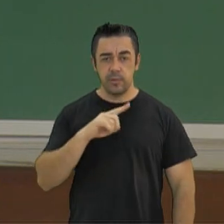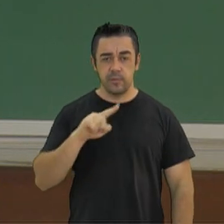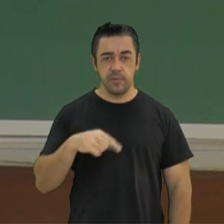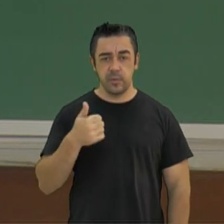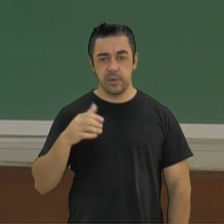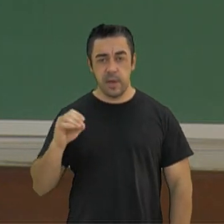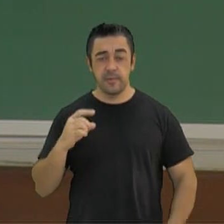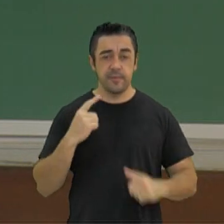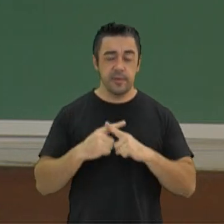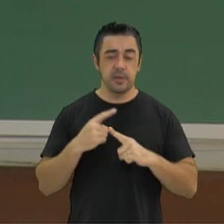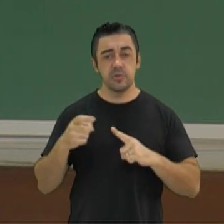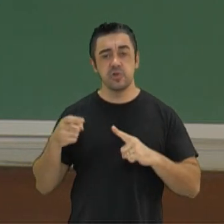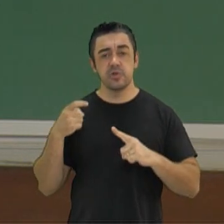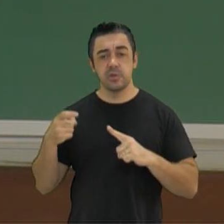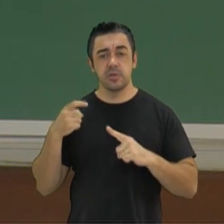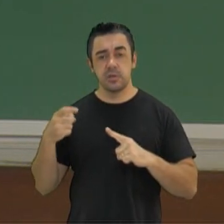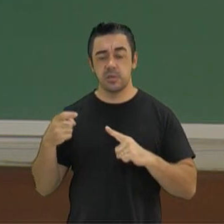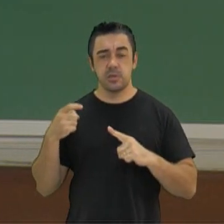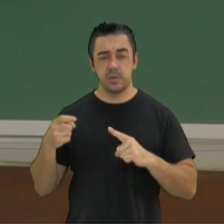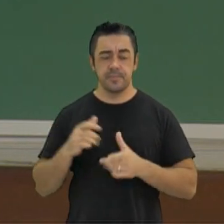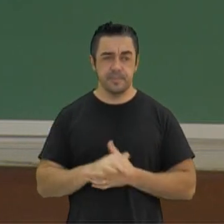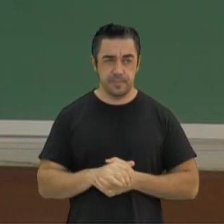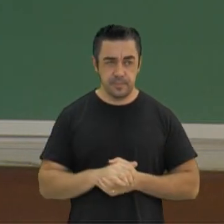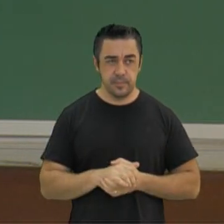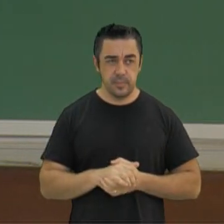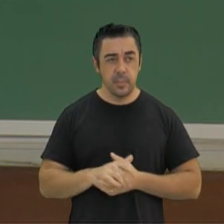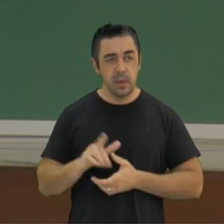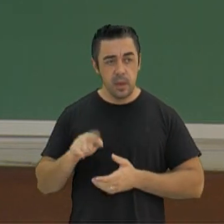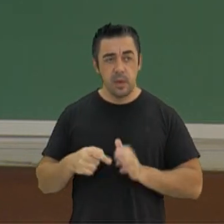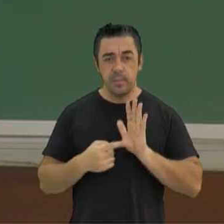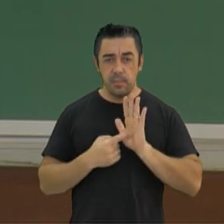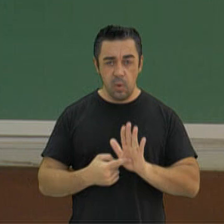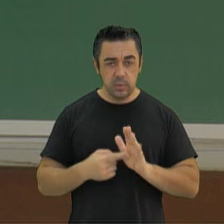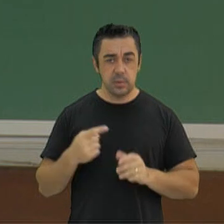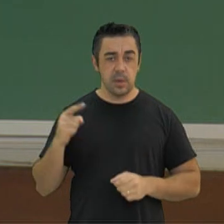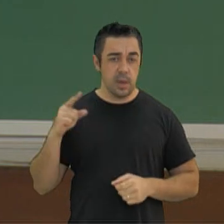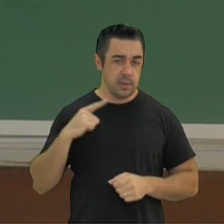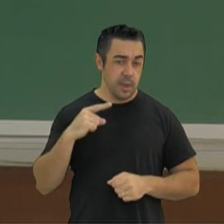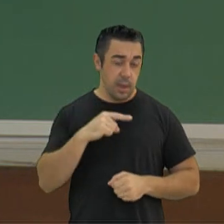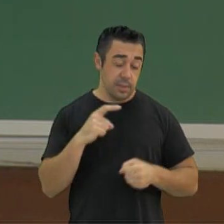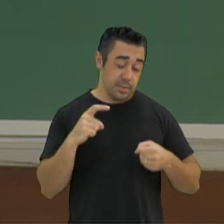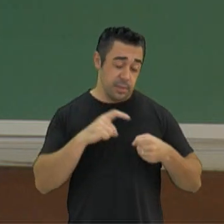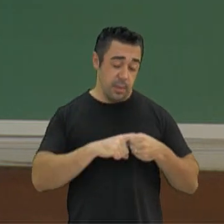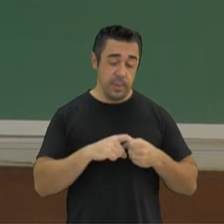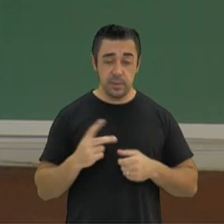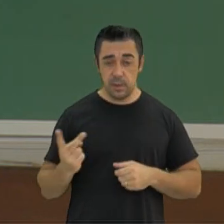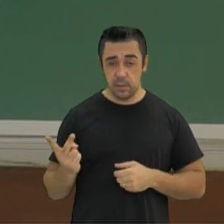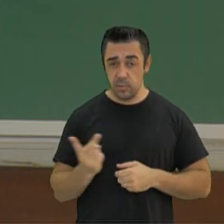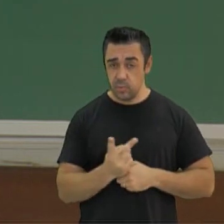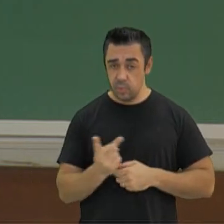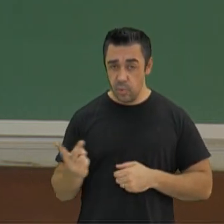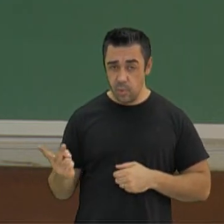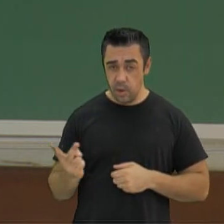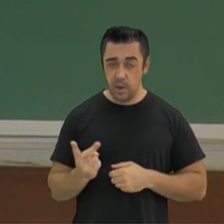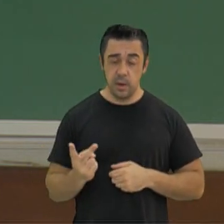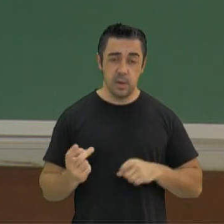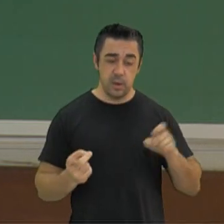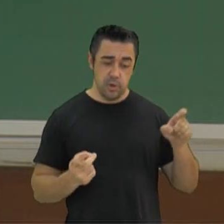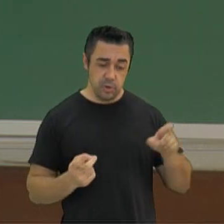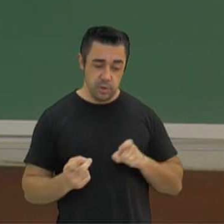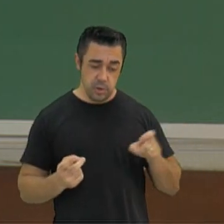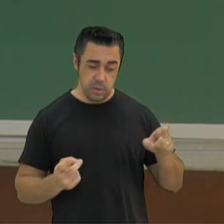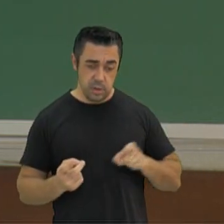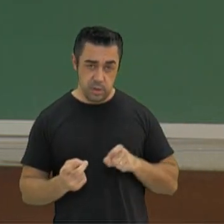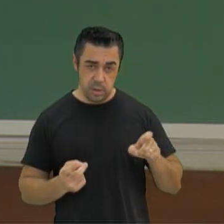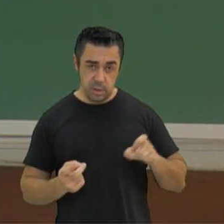4,10 vezes x. Essa expressão mostra que existe uma dependência entre duas grandezas. A